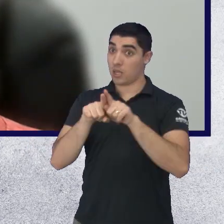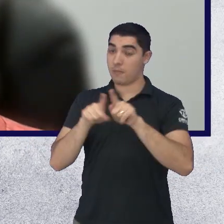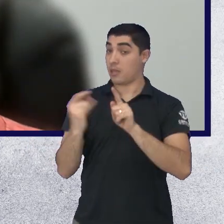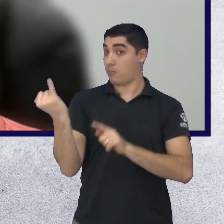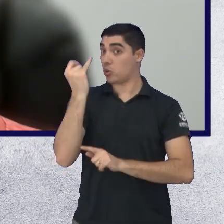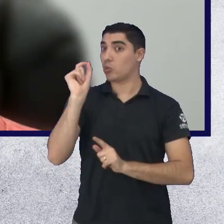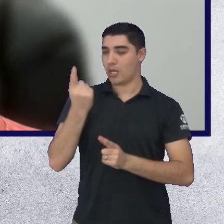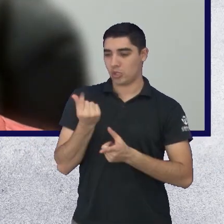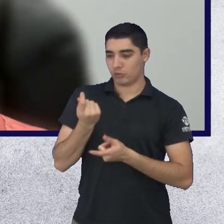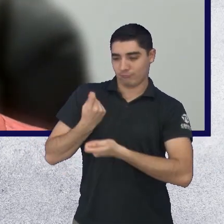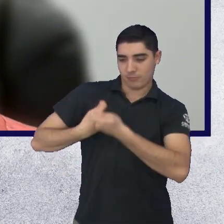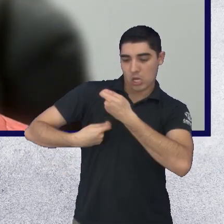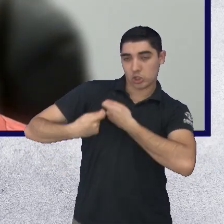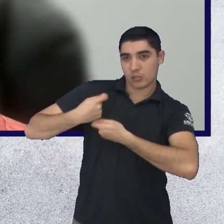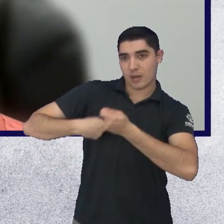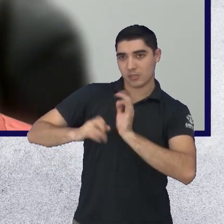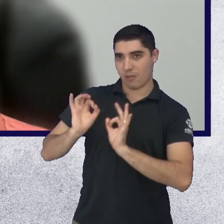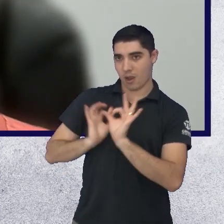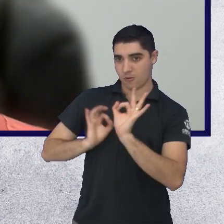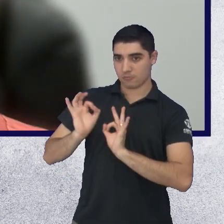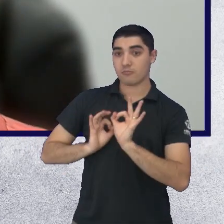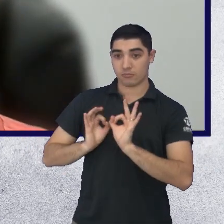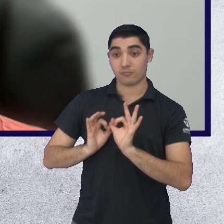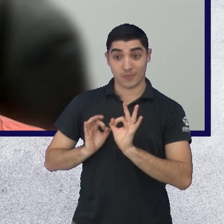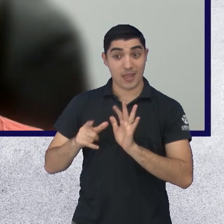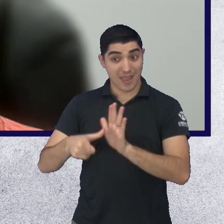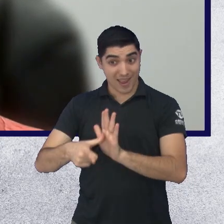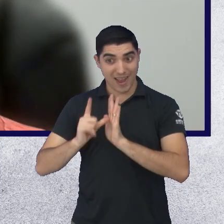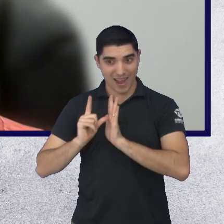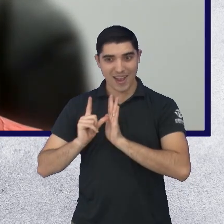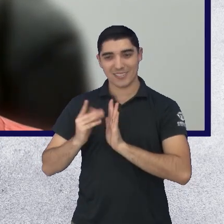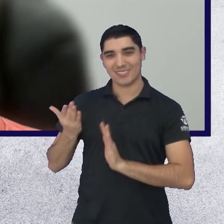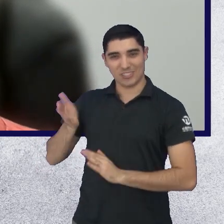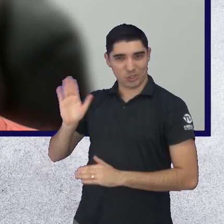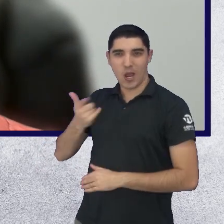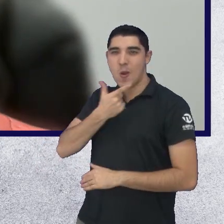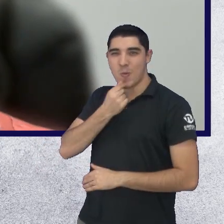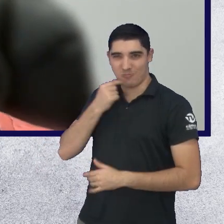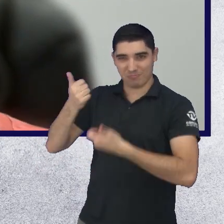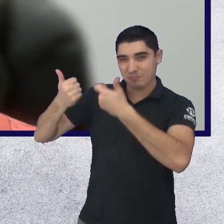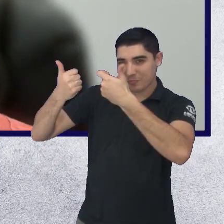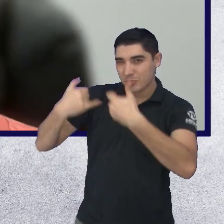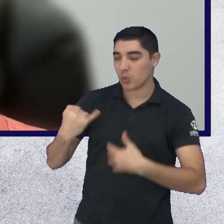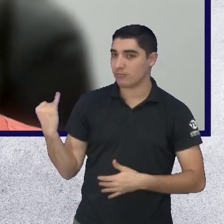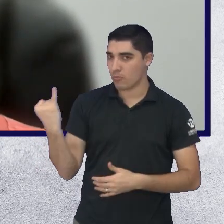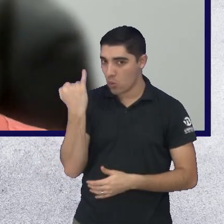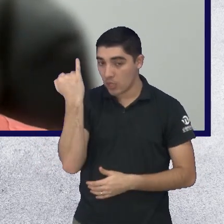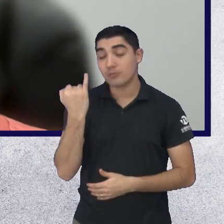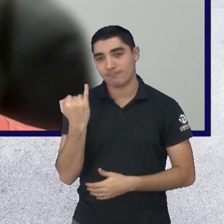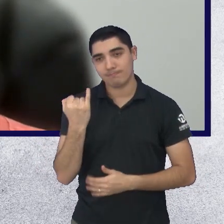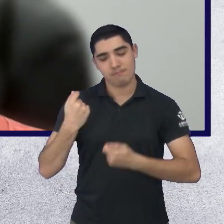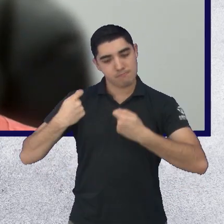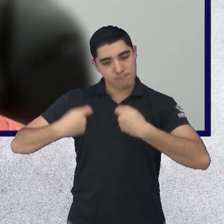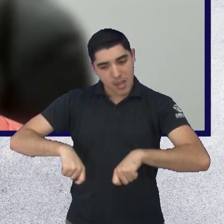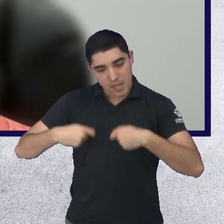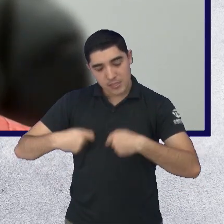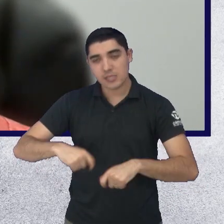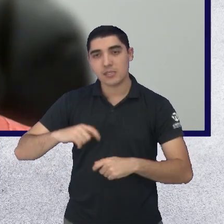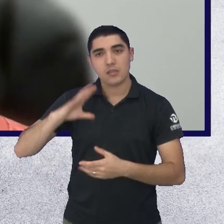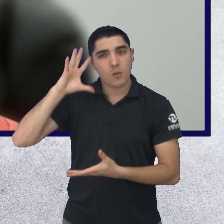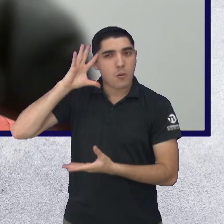que foi muito bem trazido anteriormente, no bloco anterior, né? A gente precisa saber fazer uma